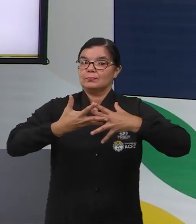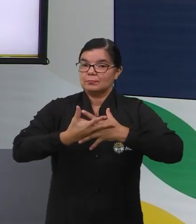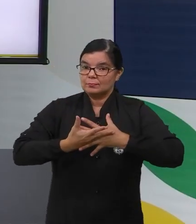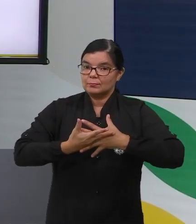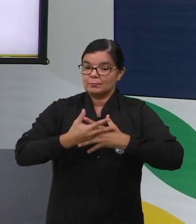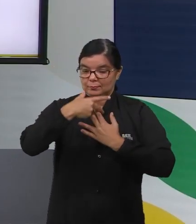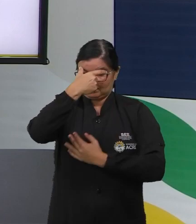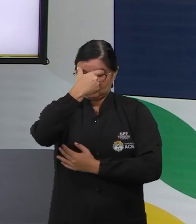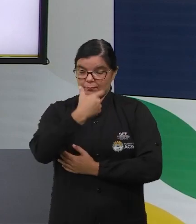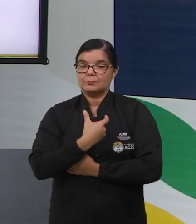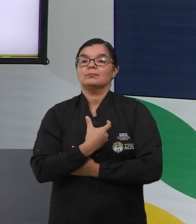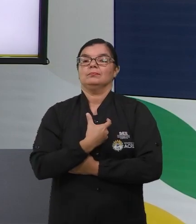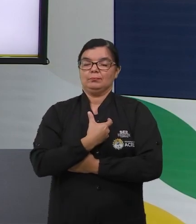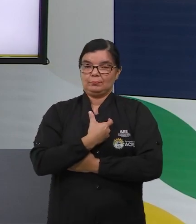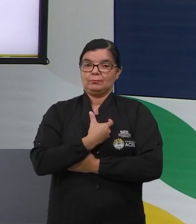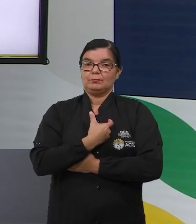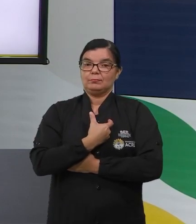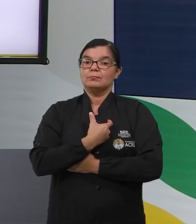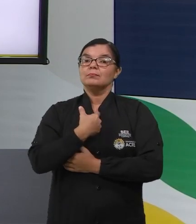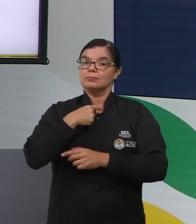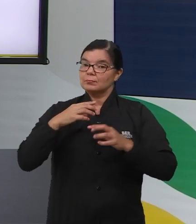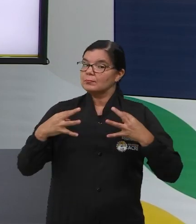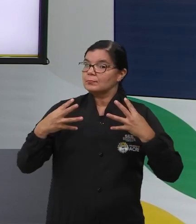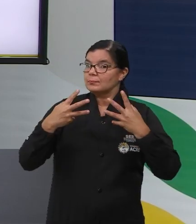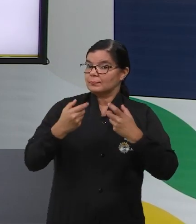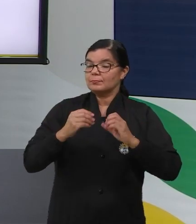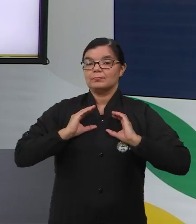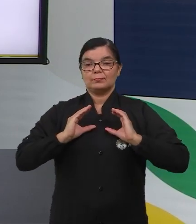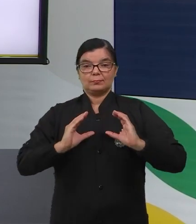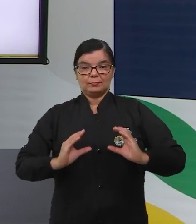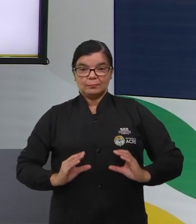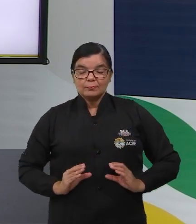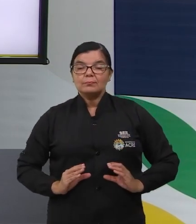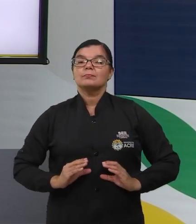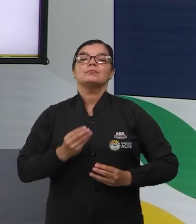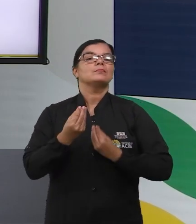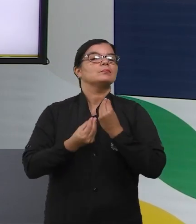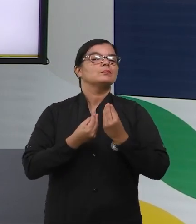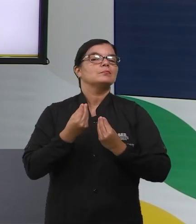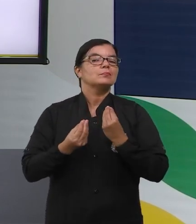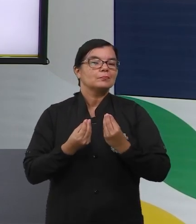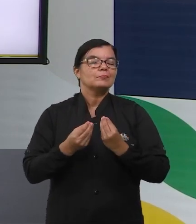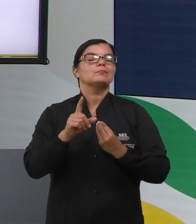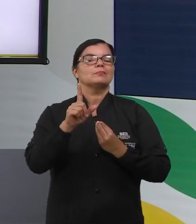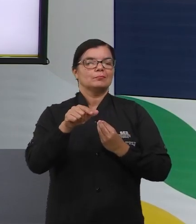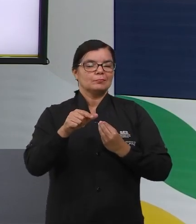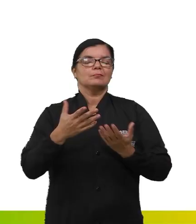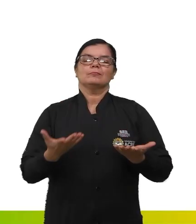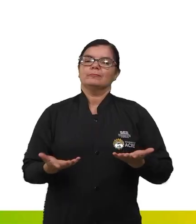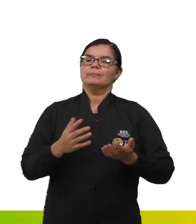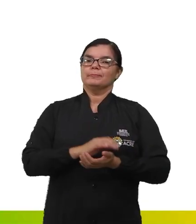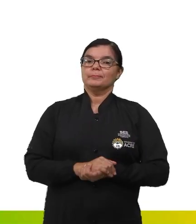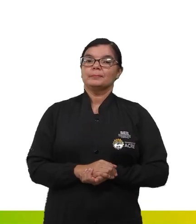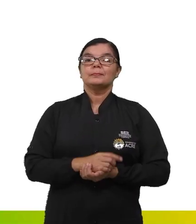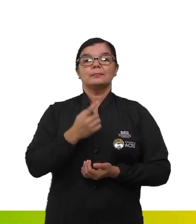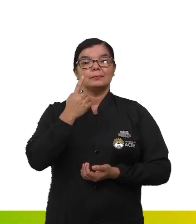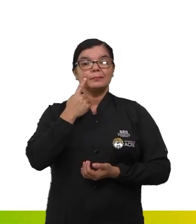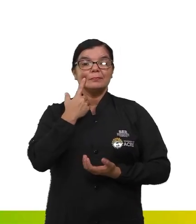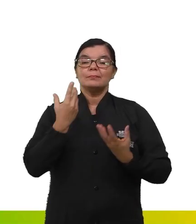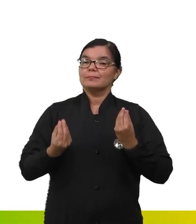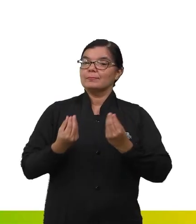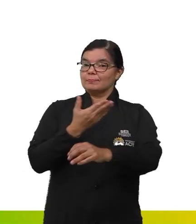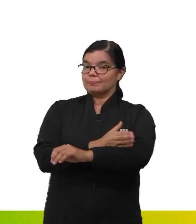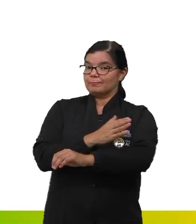um indivíduo esse que exerce essa cidadania, é tido como isso, cidadão. E aqui, esse